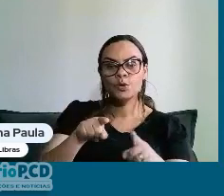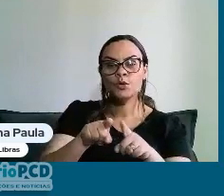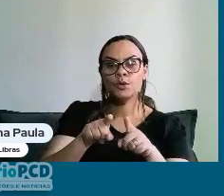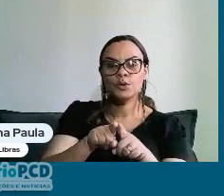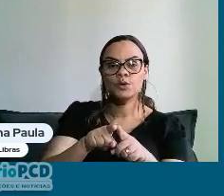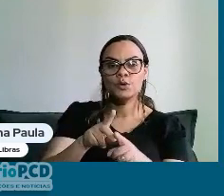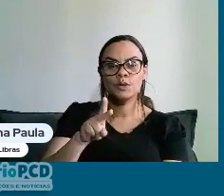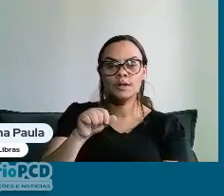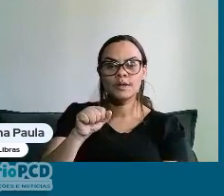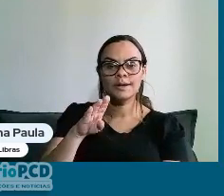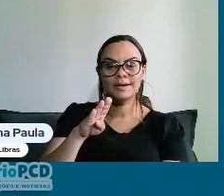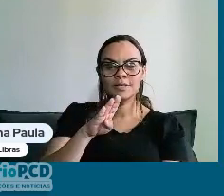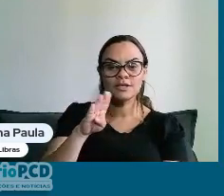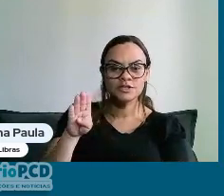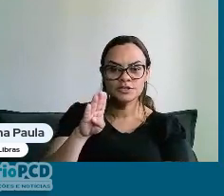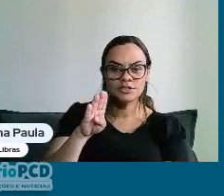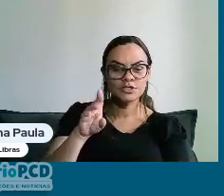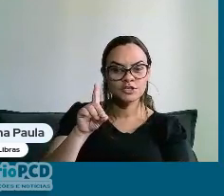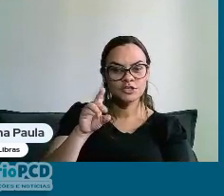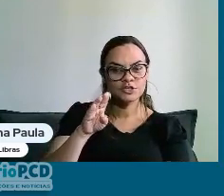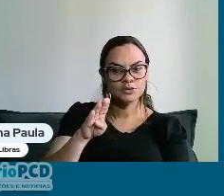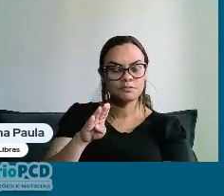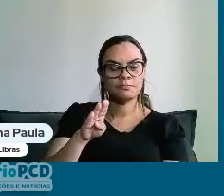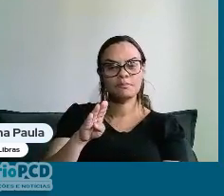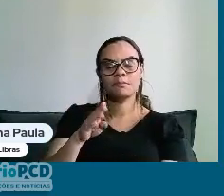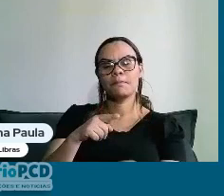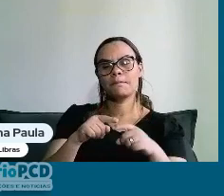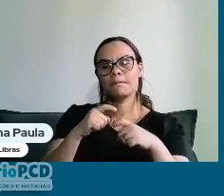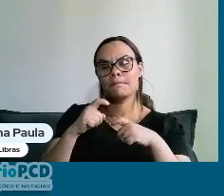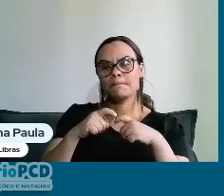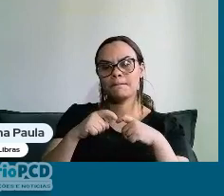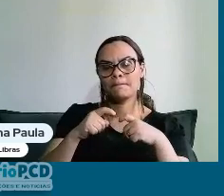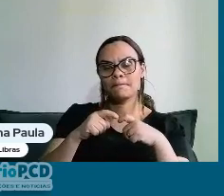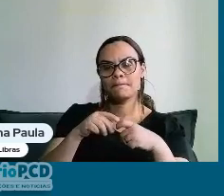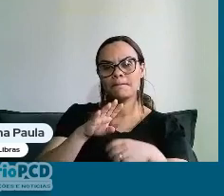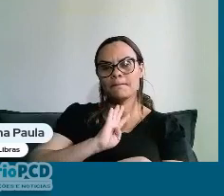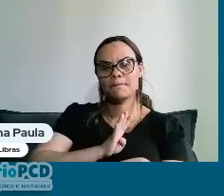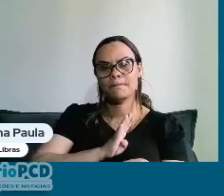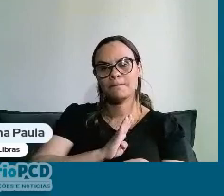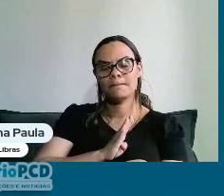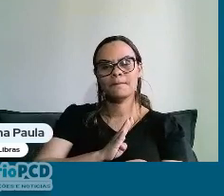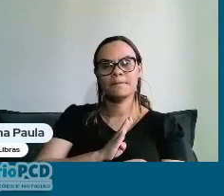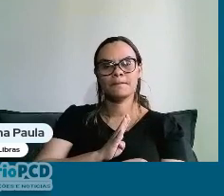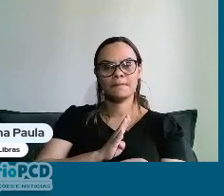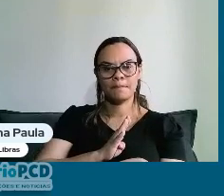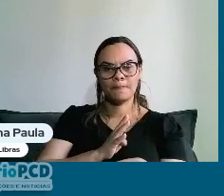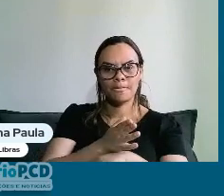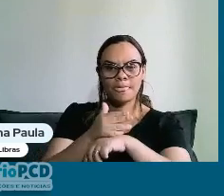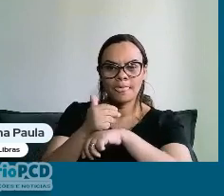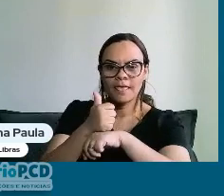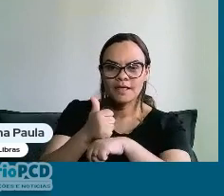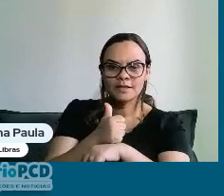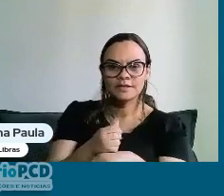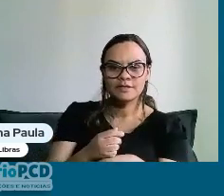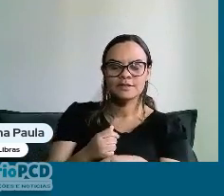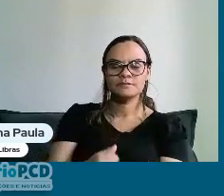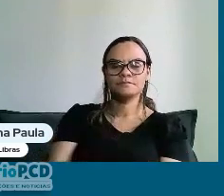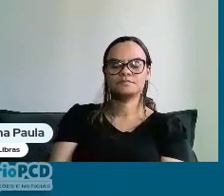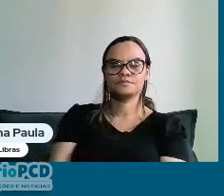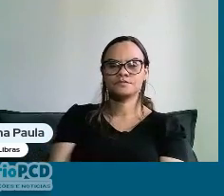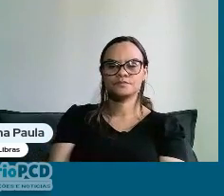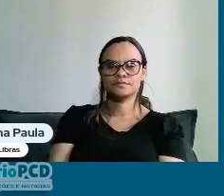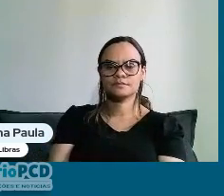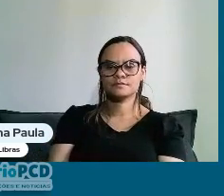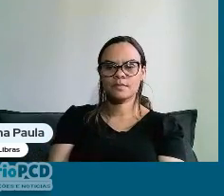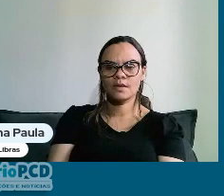Dr. Adib Jatene, né, um dos grandes, digamos assim, baluartes aí na questão aí da cirurgia cardíaca,